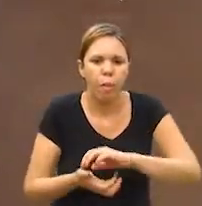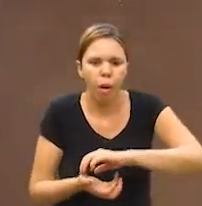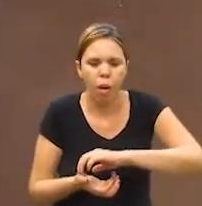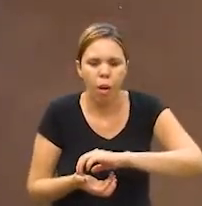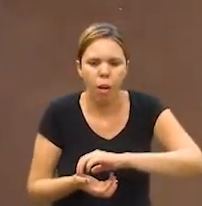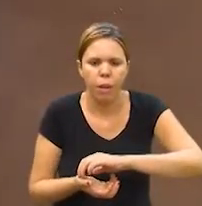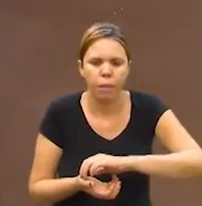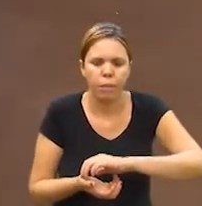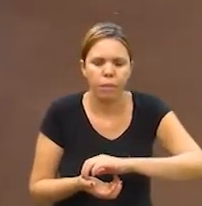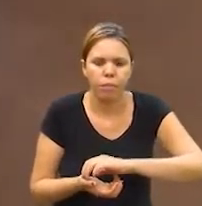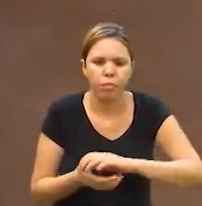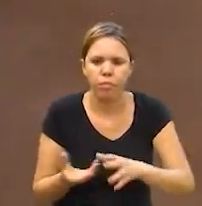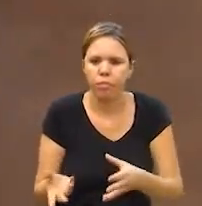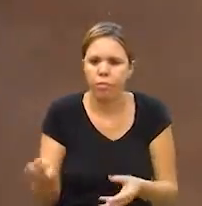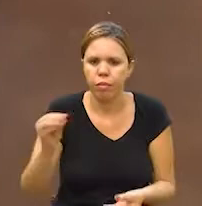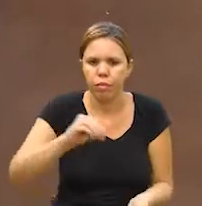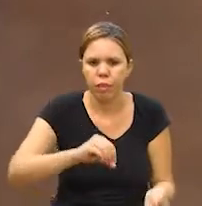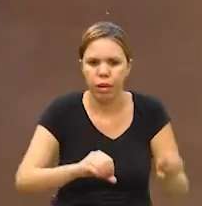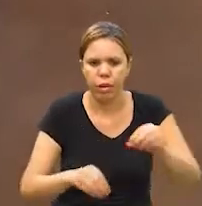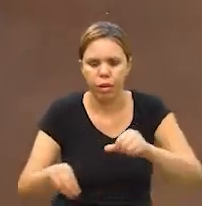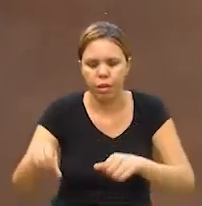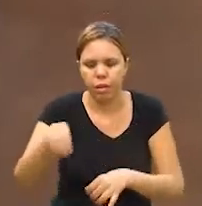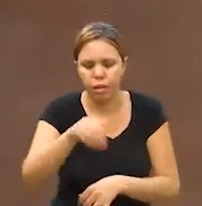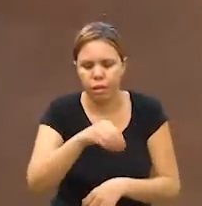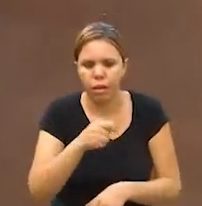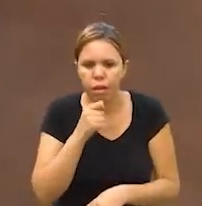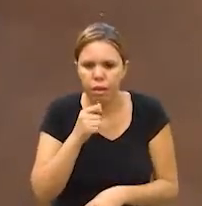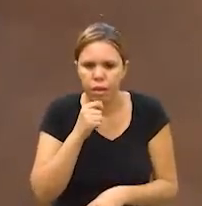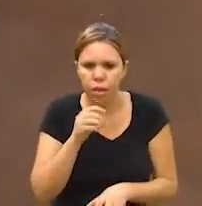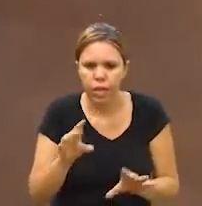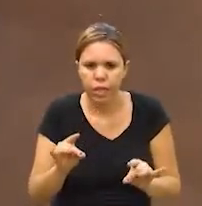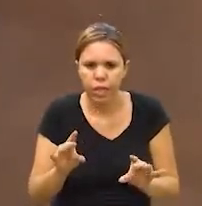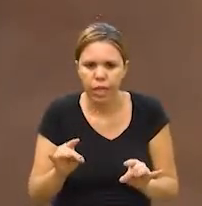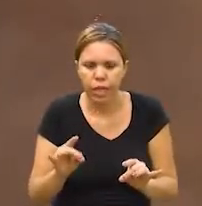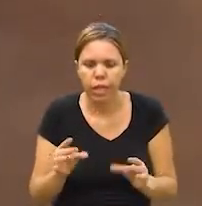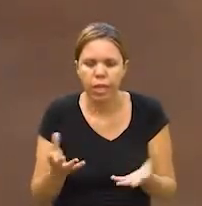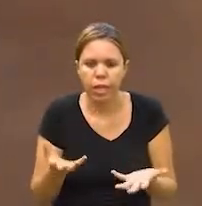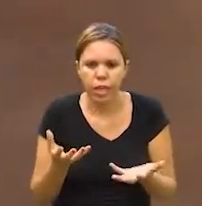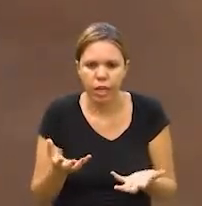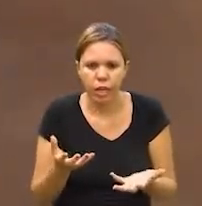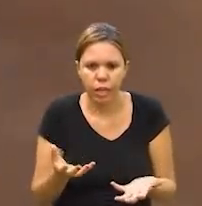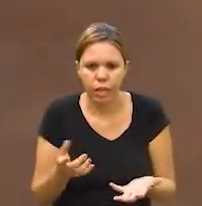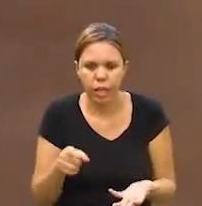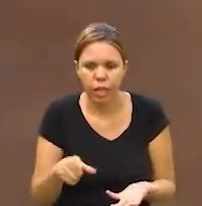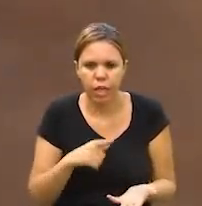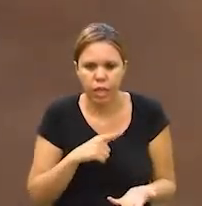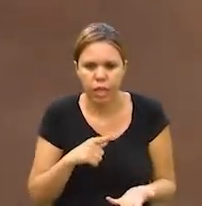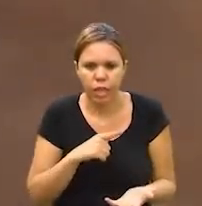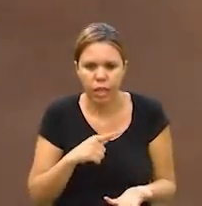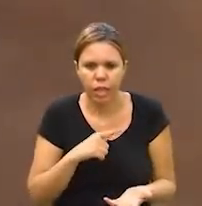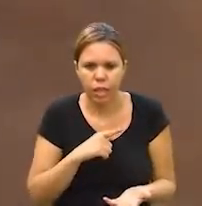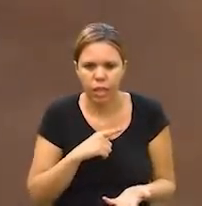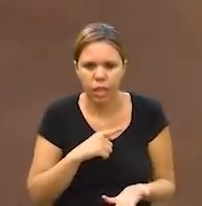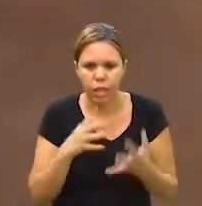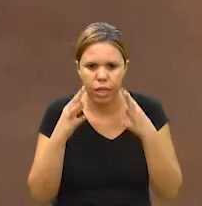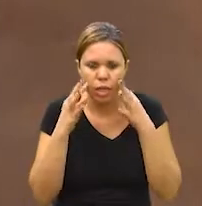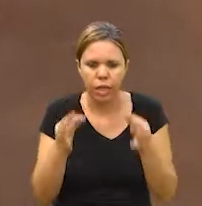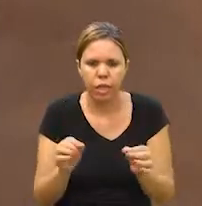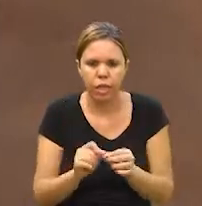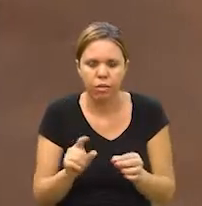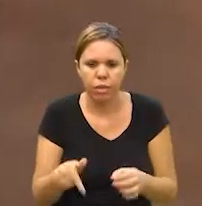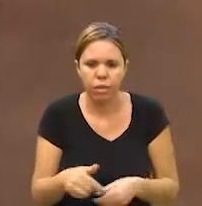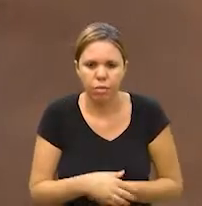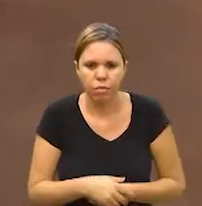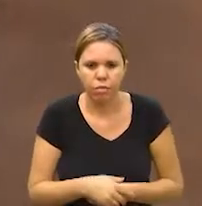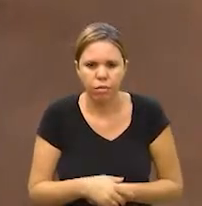Sem acrescentar farinha, nada. Não. Ela já não gruda. É, eu quero, na verdade, que ela tenha essa tensão para poder fazer